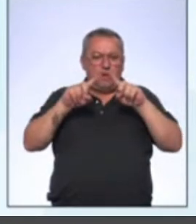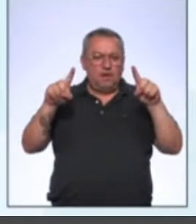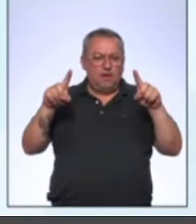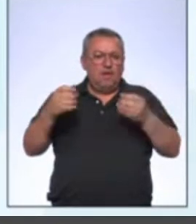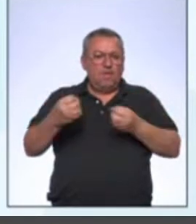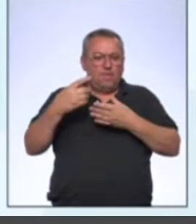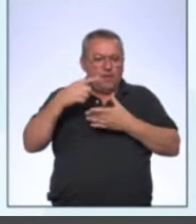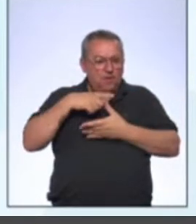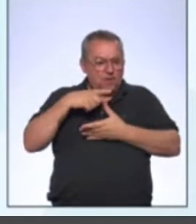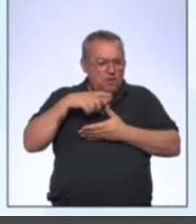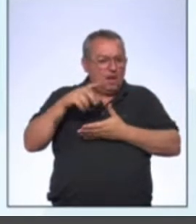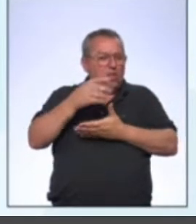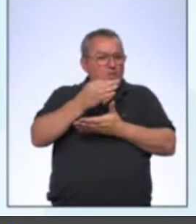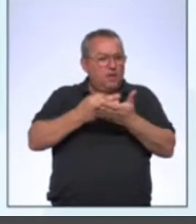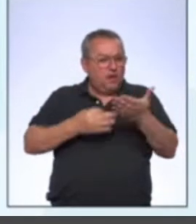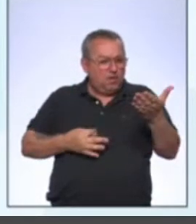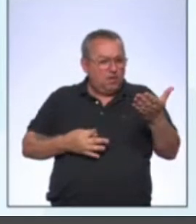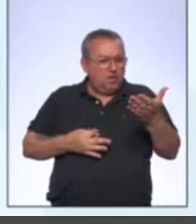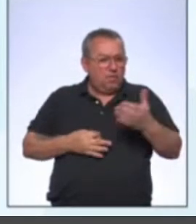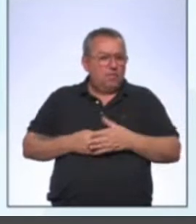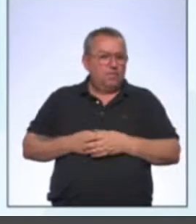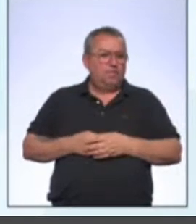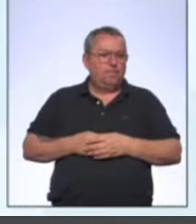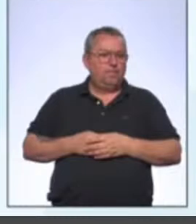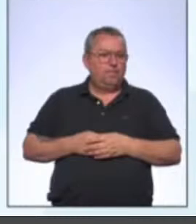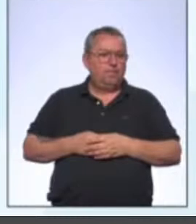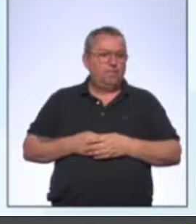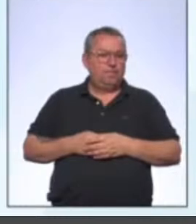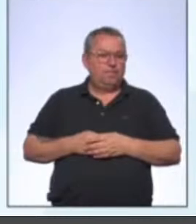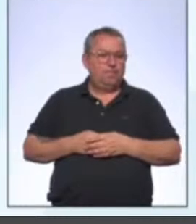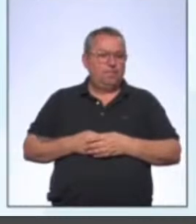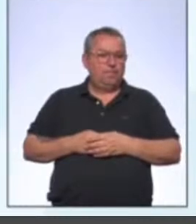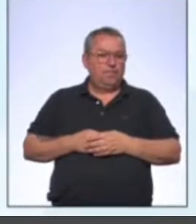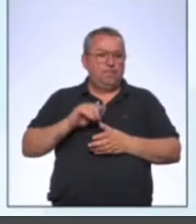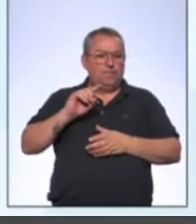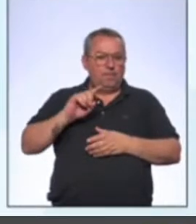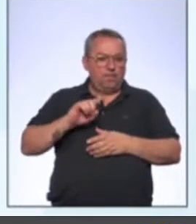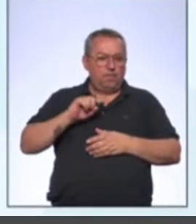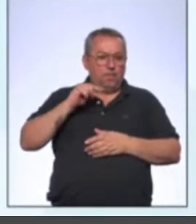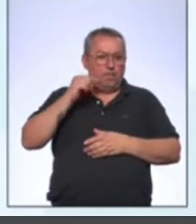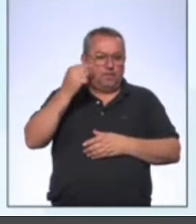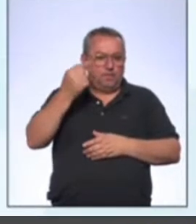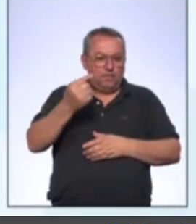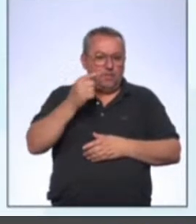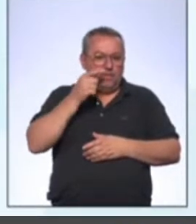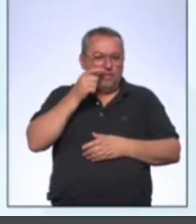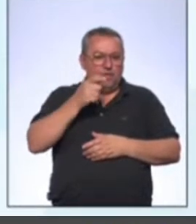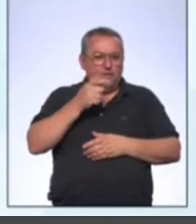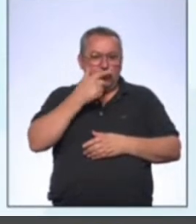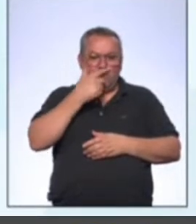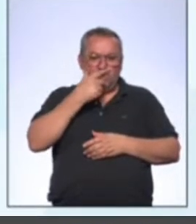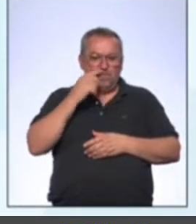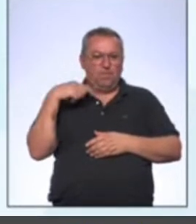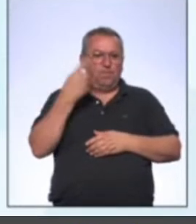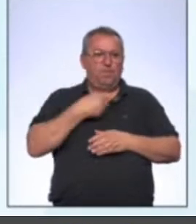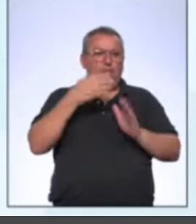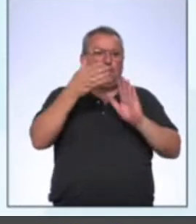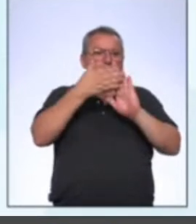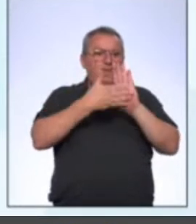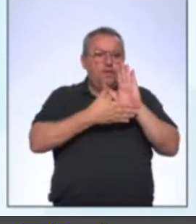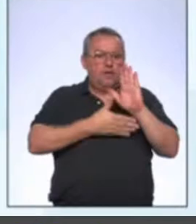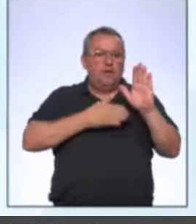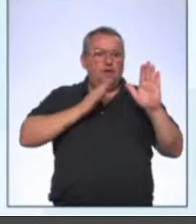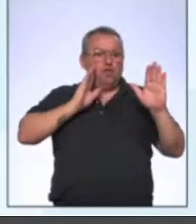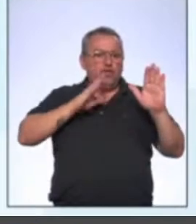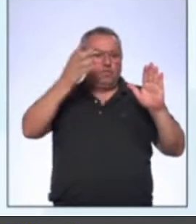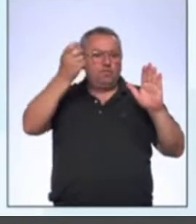texto, para reforçar o tema. Bom, na próxima, nós vamos ver aí. Nossa proposta,